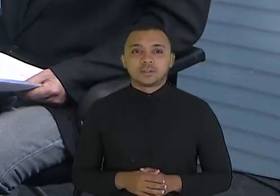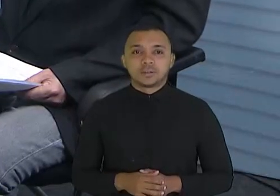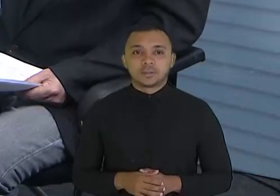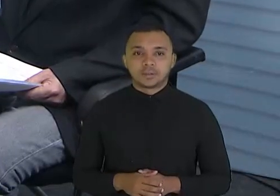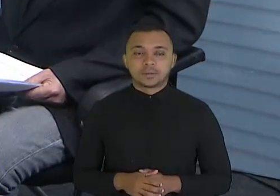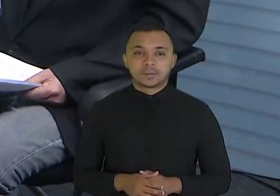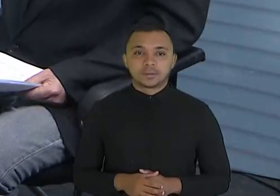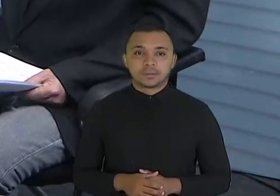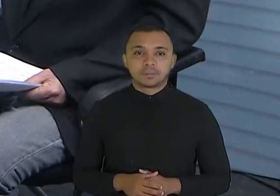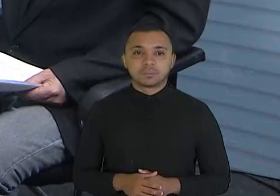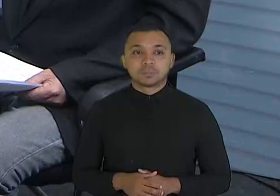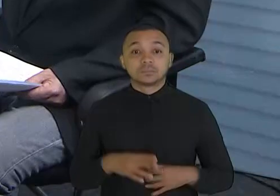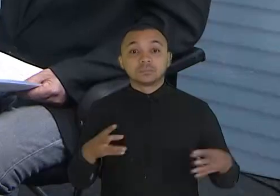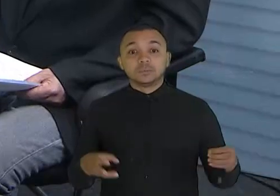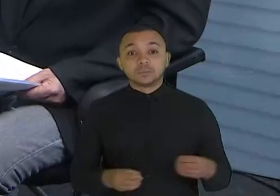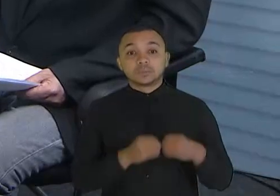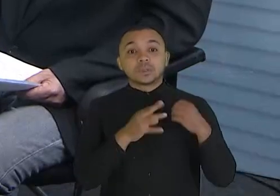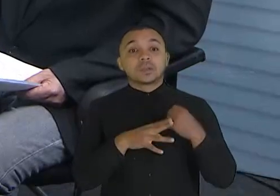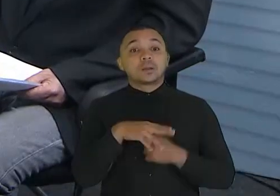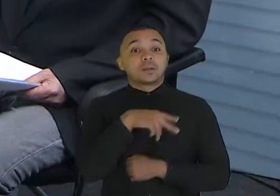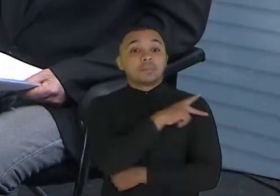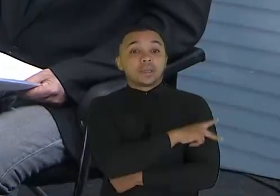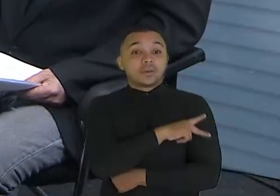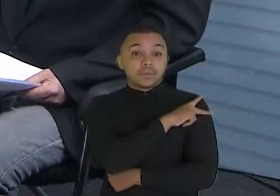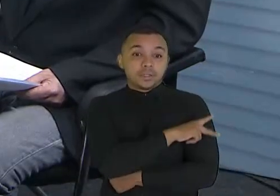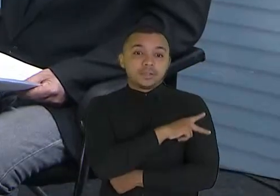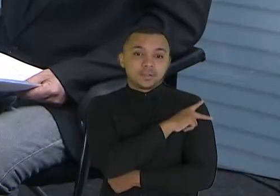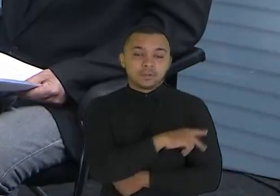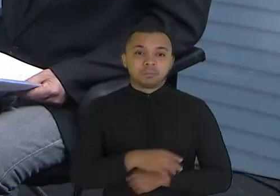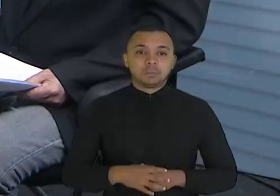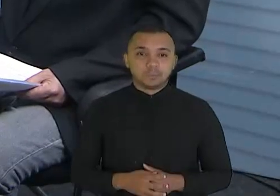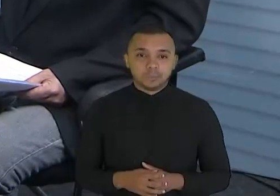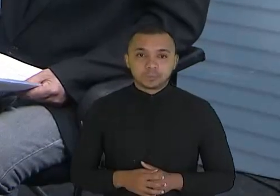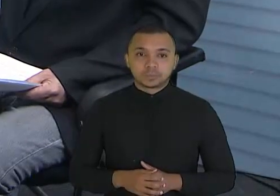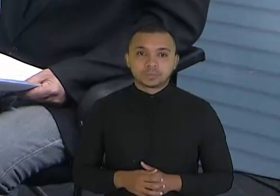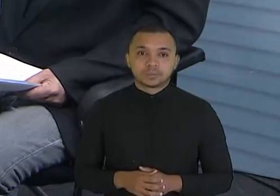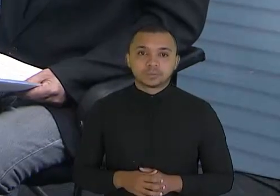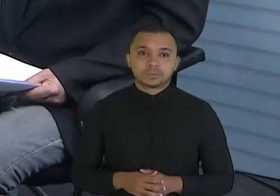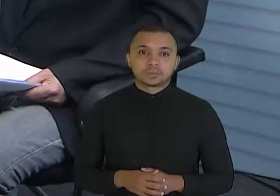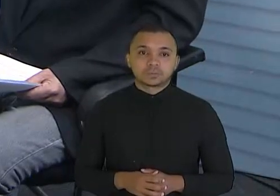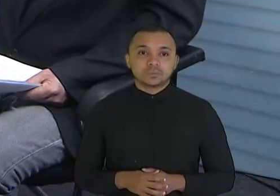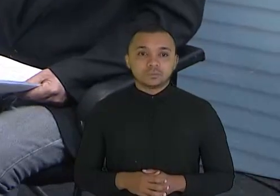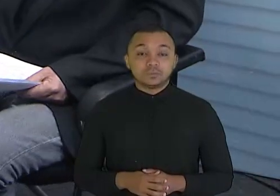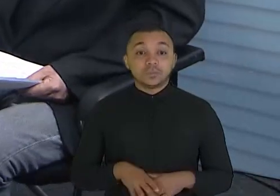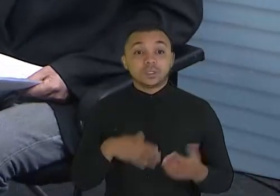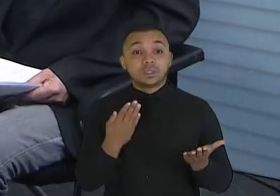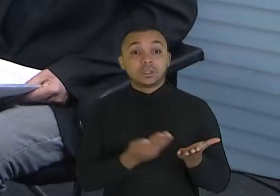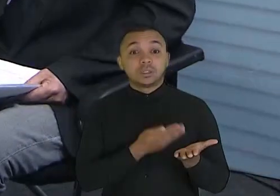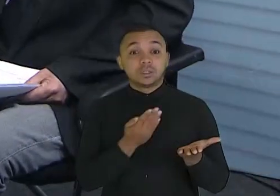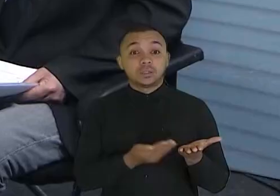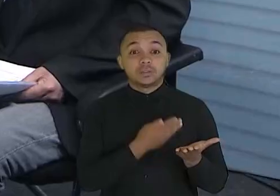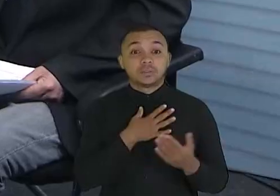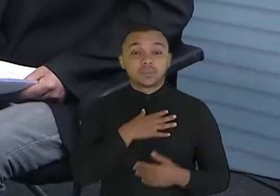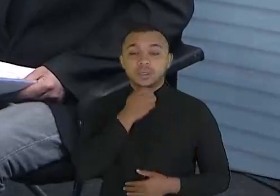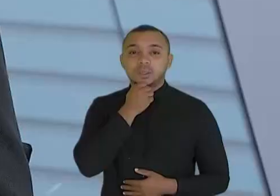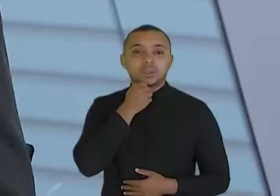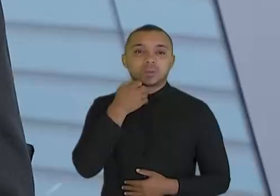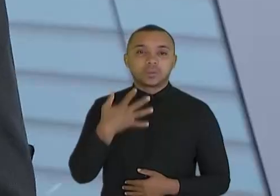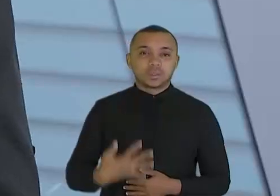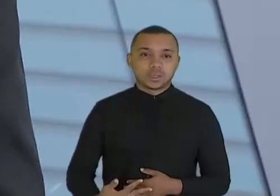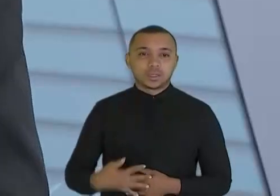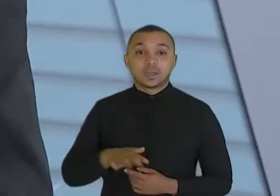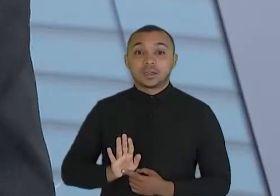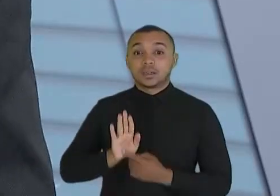dialoga com o Piauí, né? Sim. Com o estado do Piauí. Sim. Ele entra no Piauí. E nesse livro que eu falei aqui, que eu fiz no